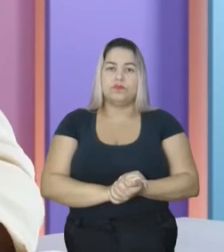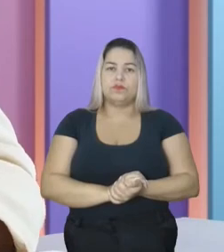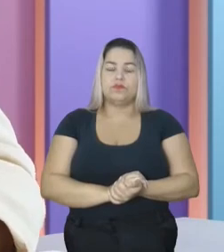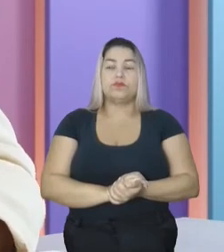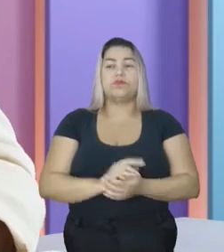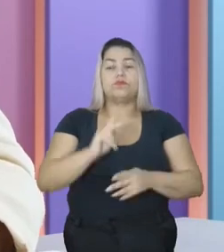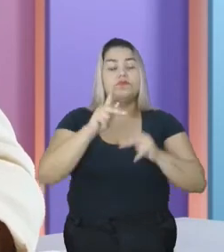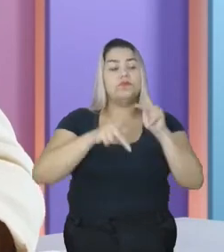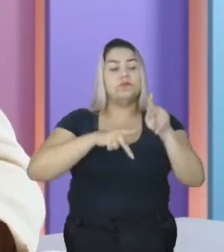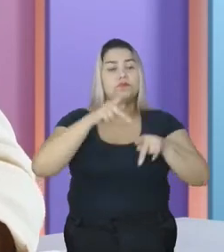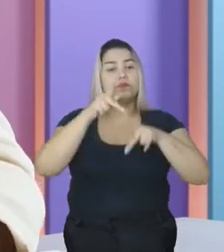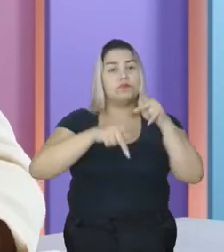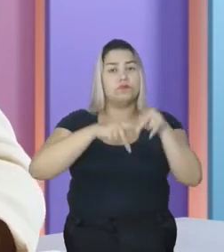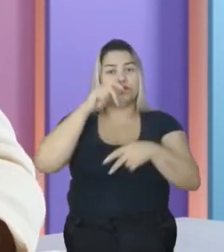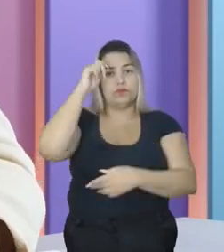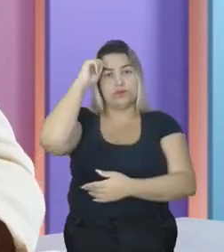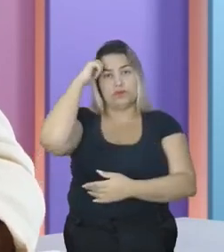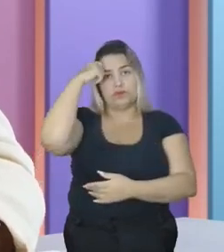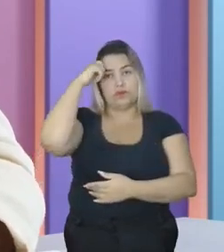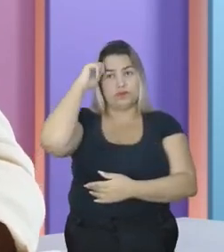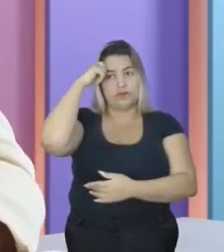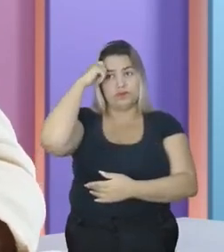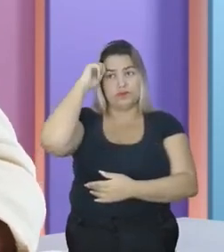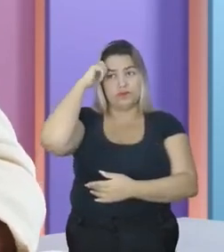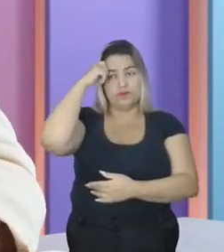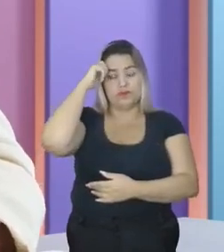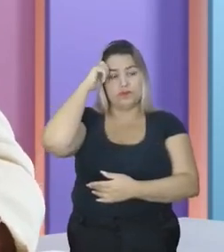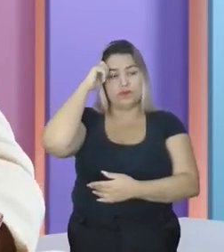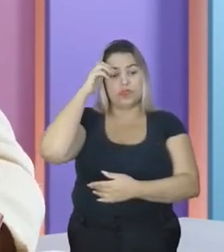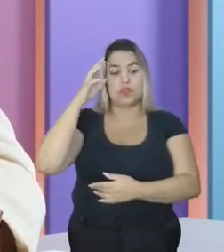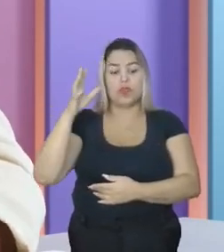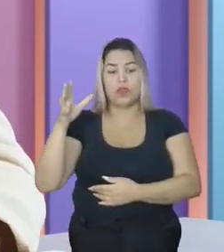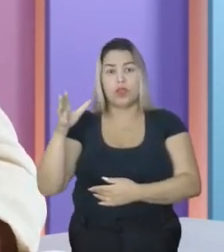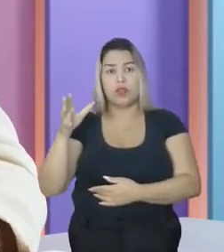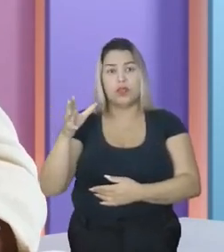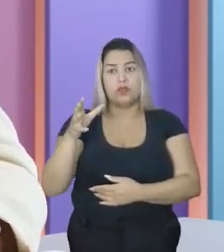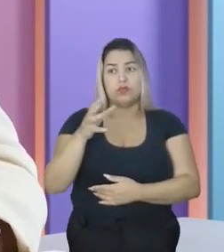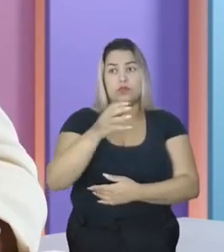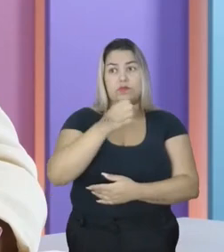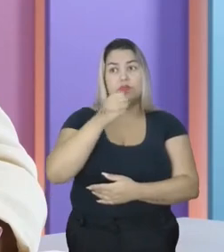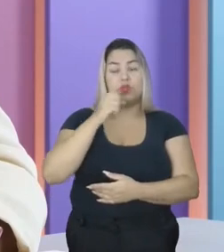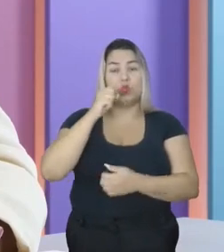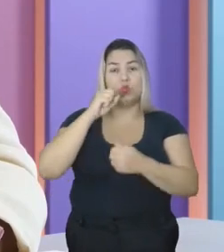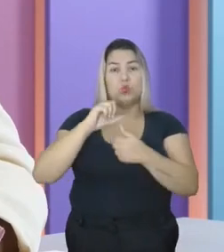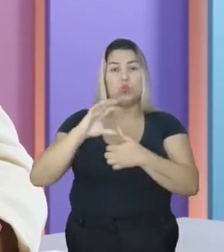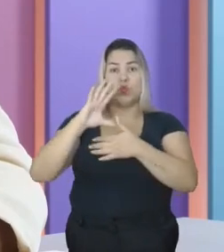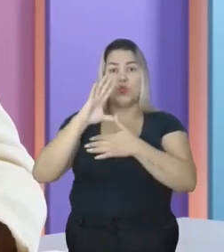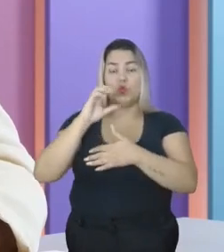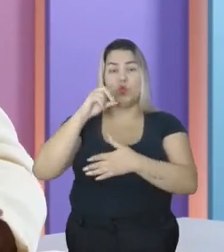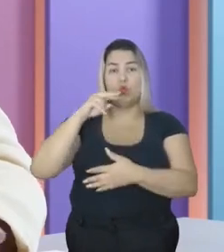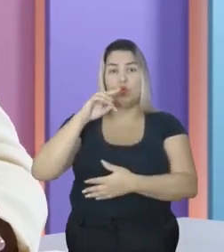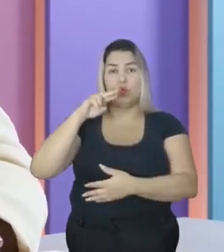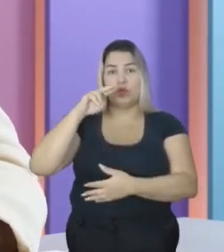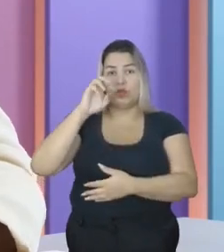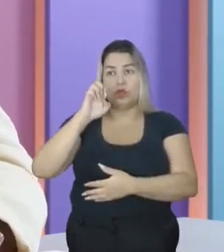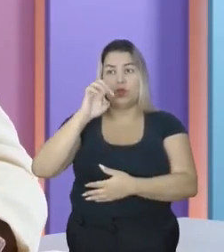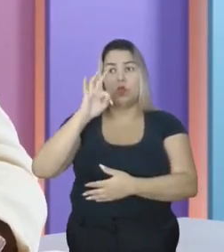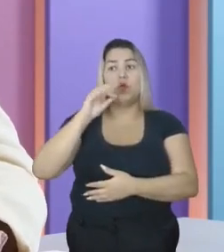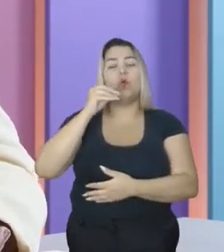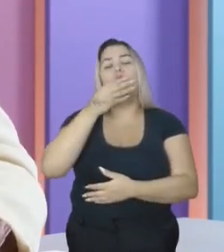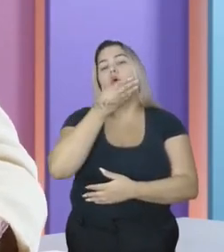a população negra eram capturados no continente africano,